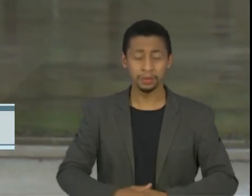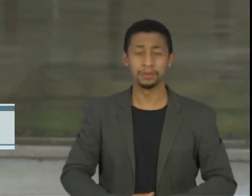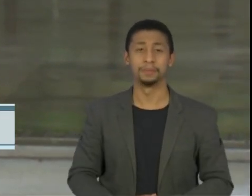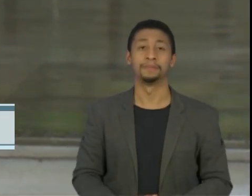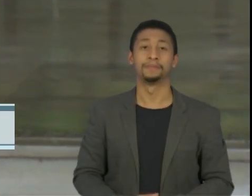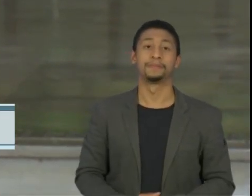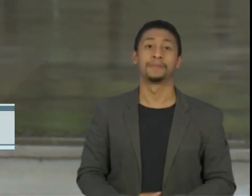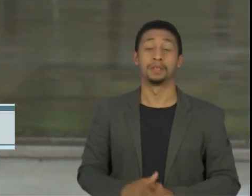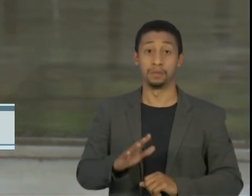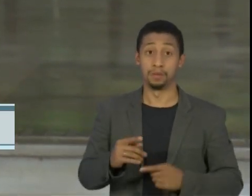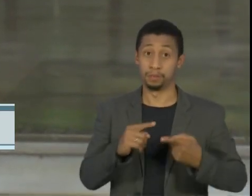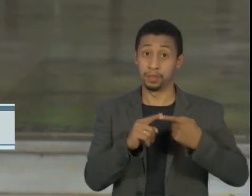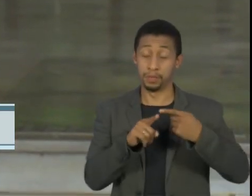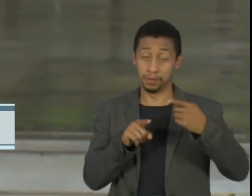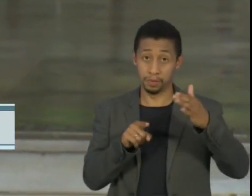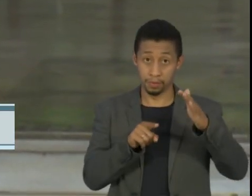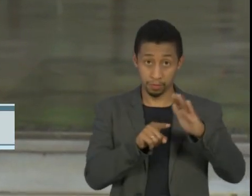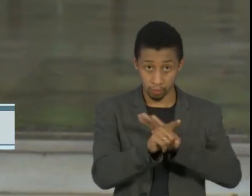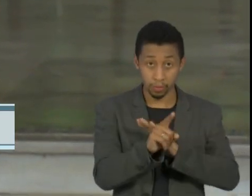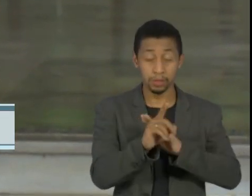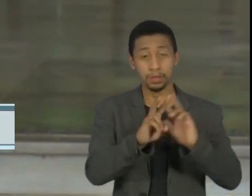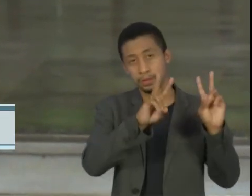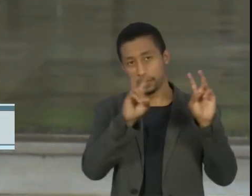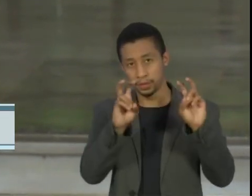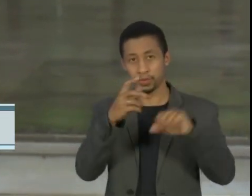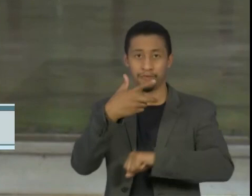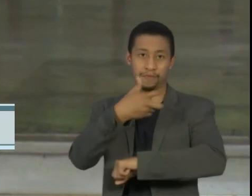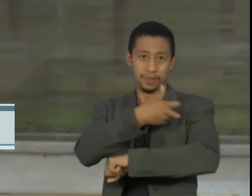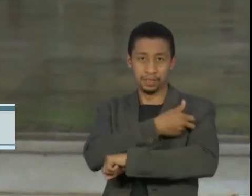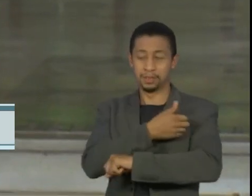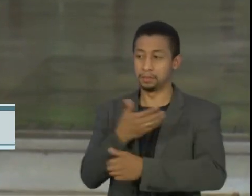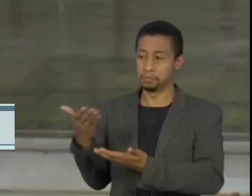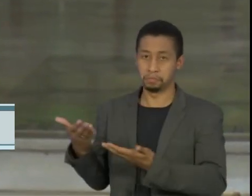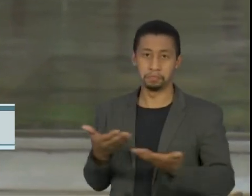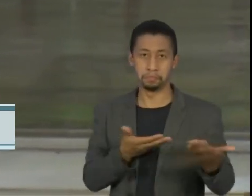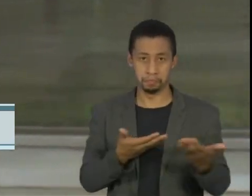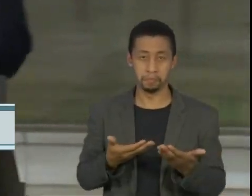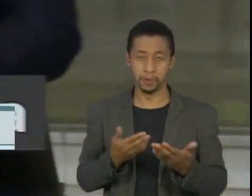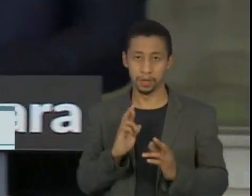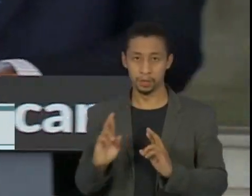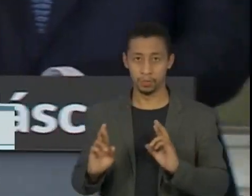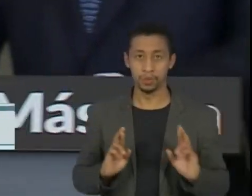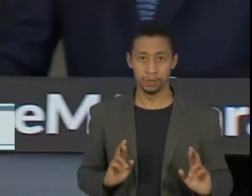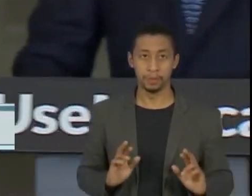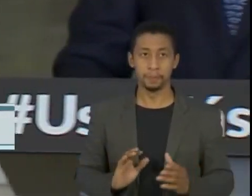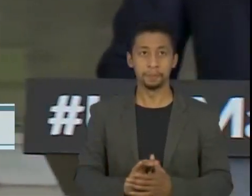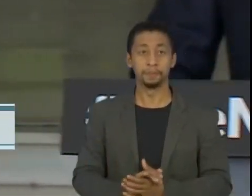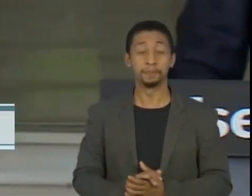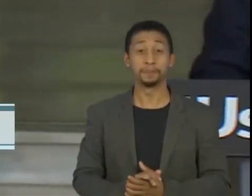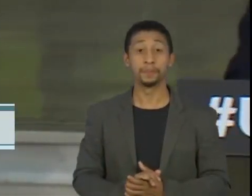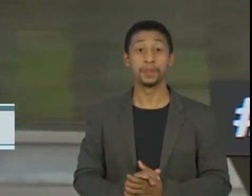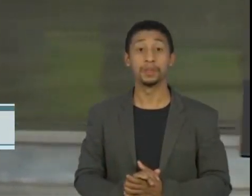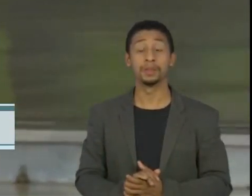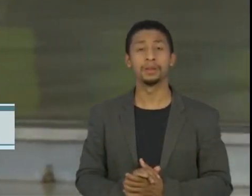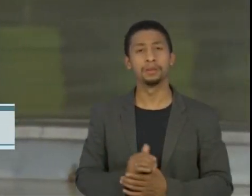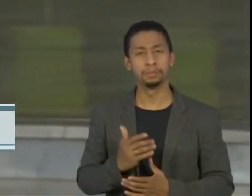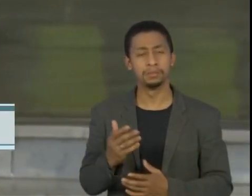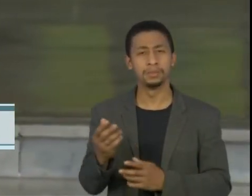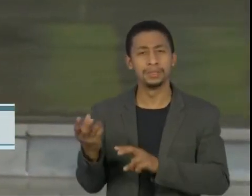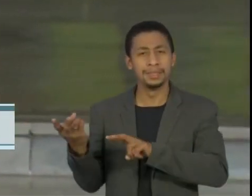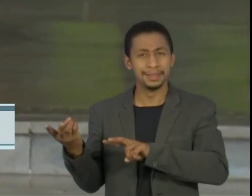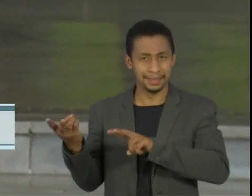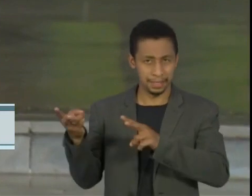a vacina e sobre a estabilidade, Paulo Menezes e João Gabardo. Dimas. William, a